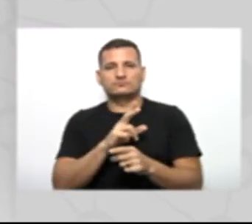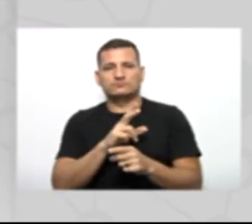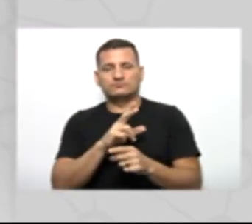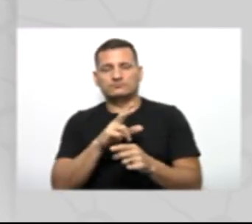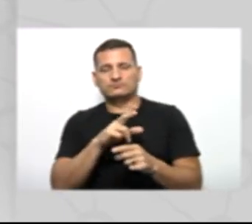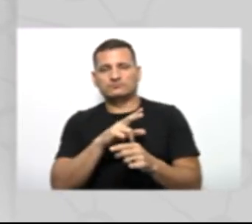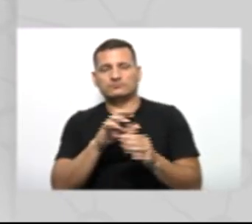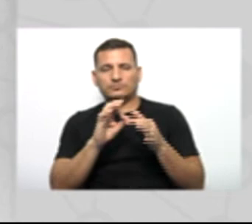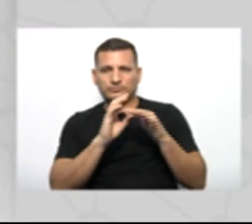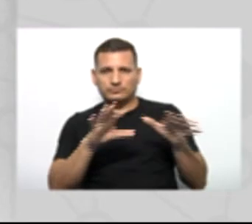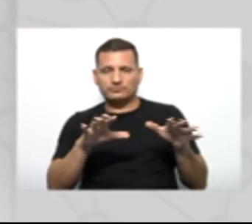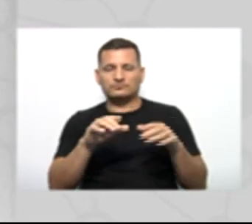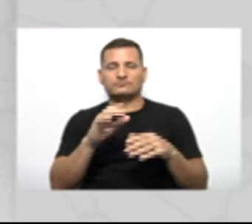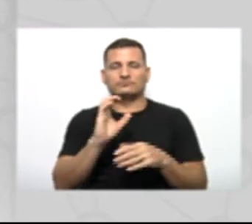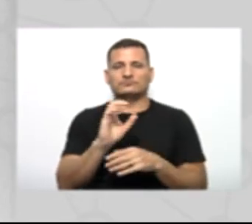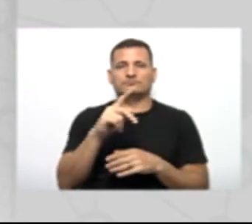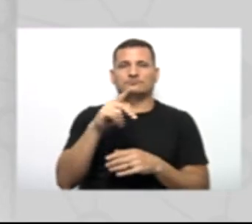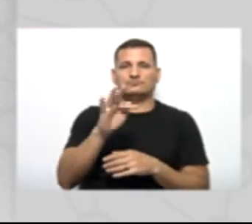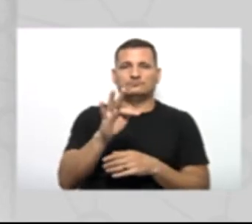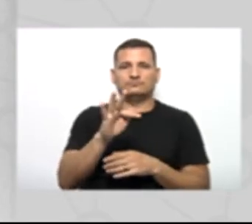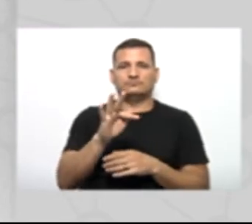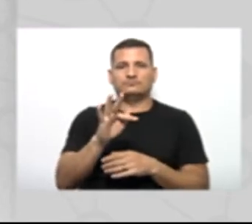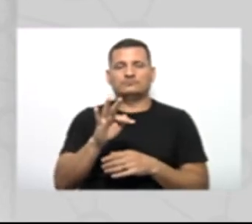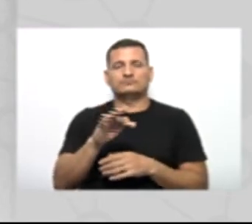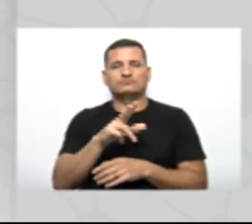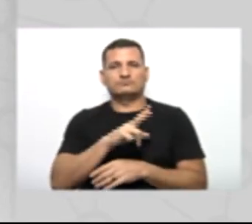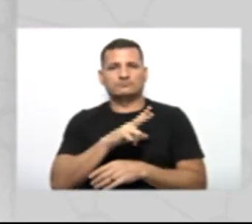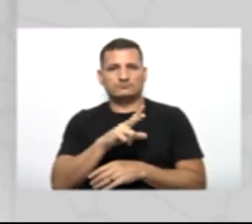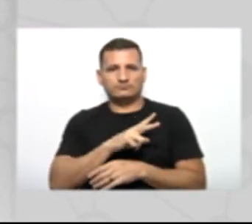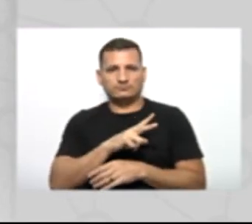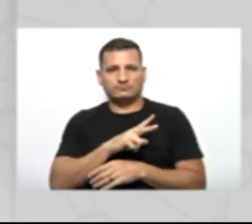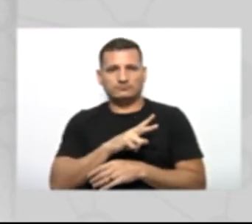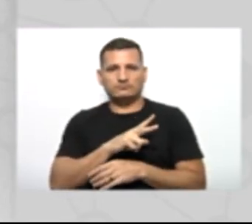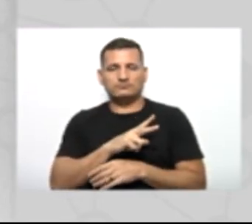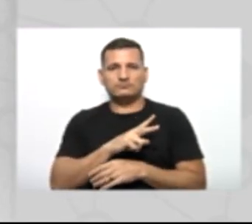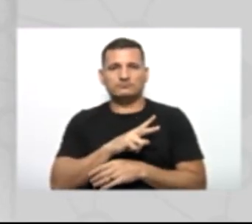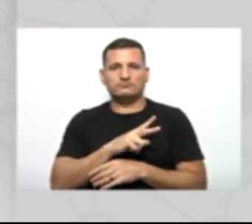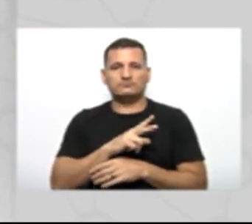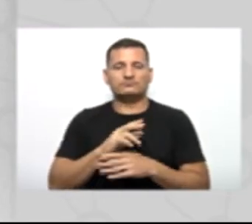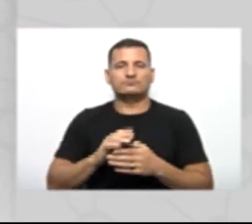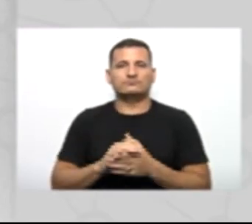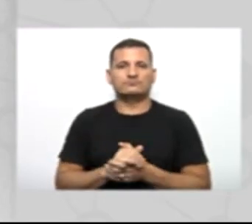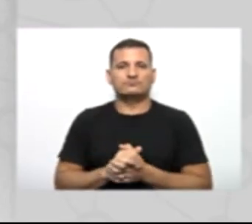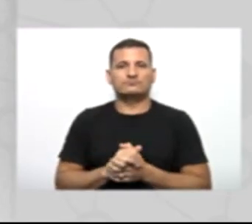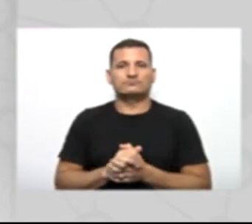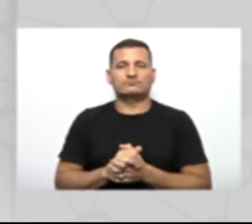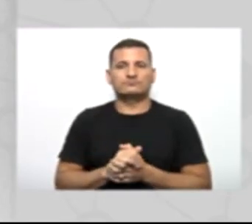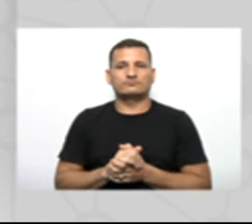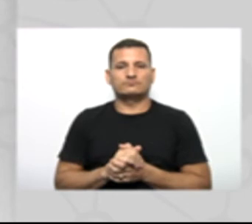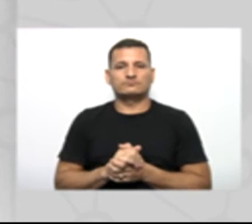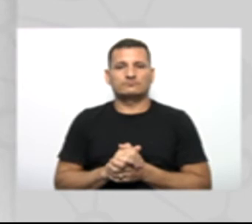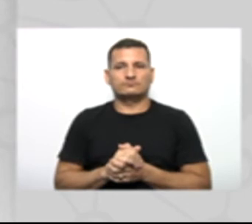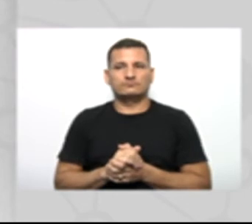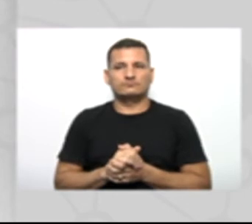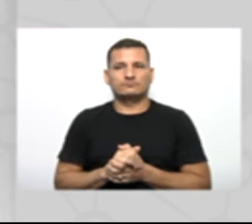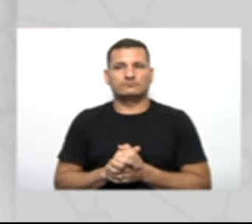o CPF que foi criado como atributo do tipo privado. Beleza, pessoal? Então, o atributo privado